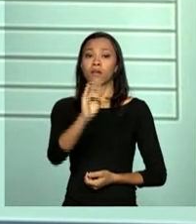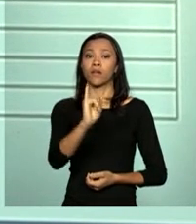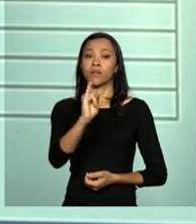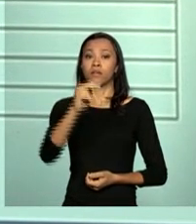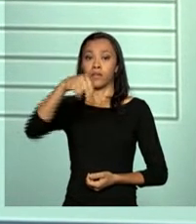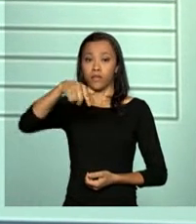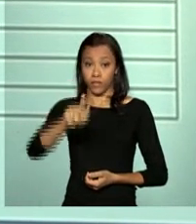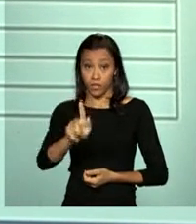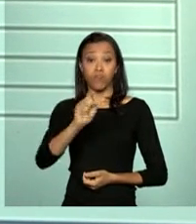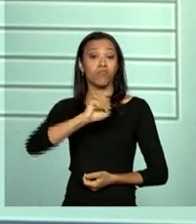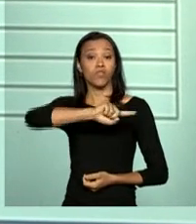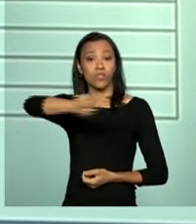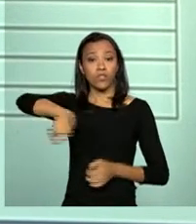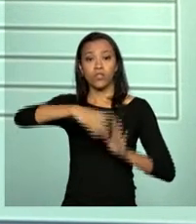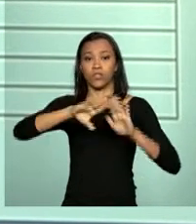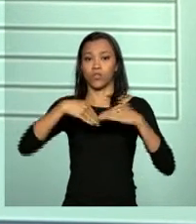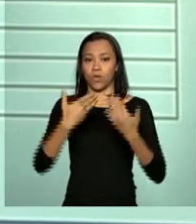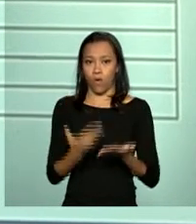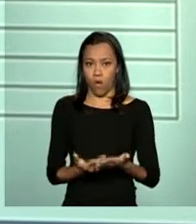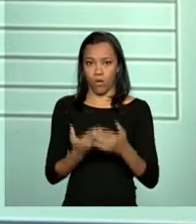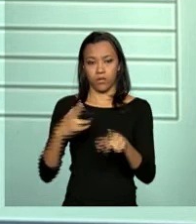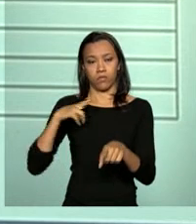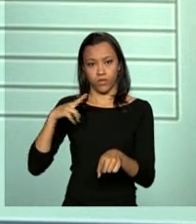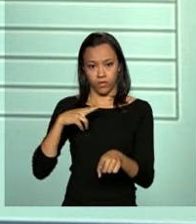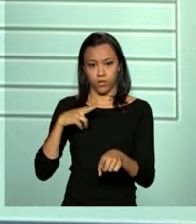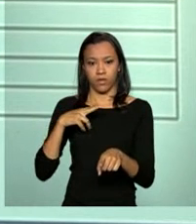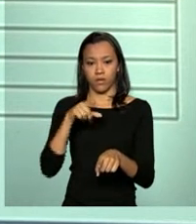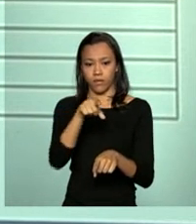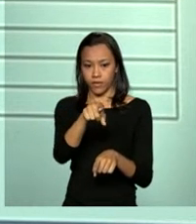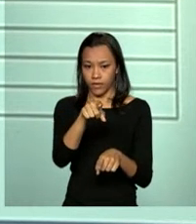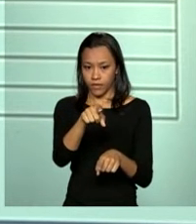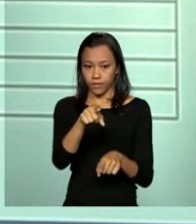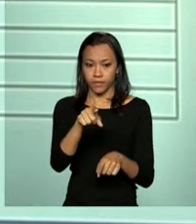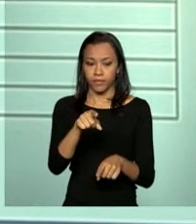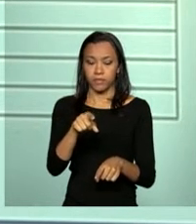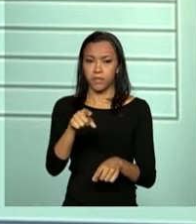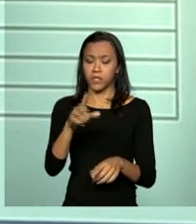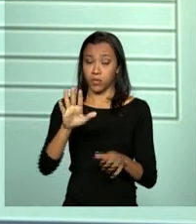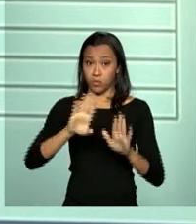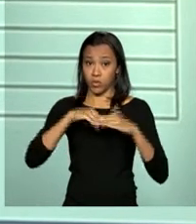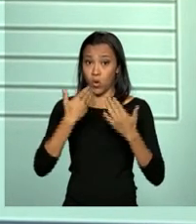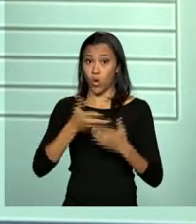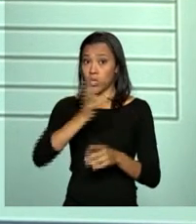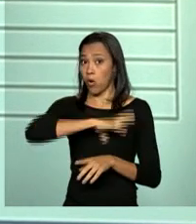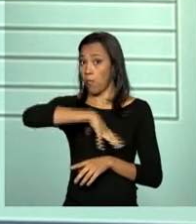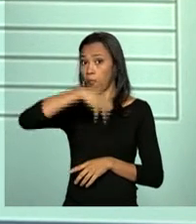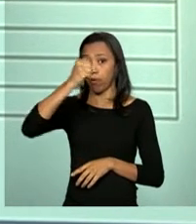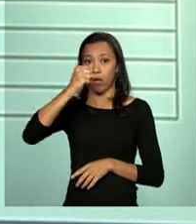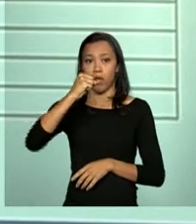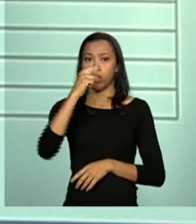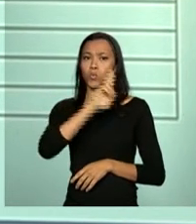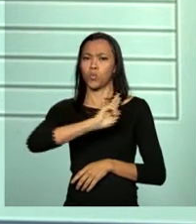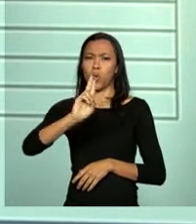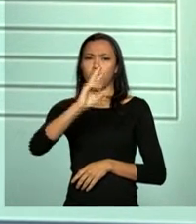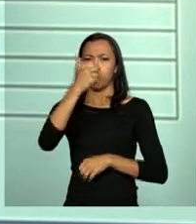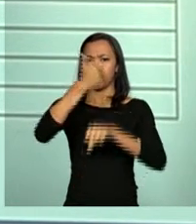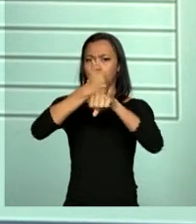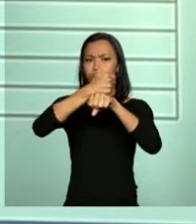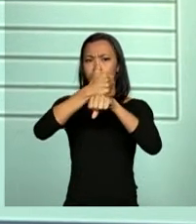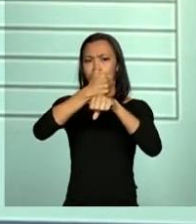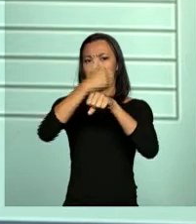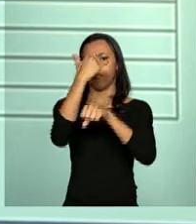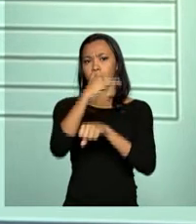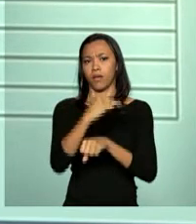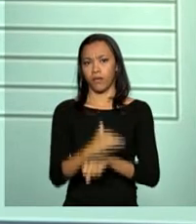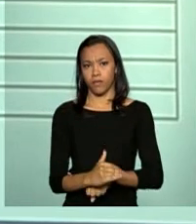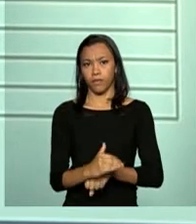perceba, quais escolas privadas? O recorte aqui, e gente, eu quero voltar à ideia de que todos os rankings podem ser